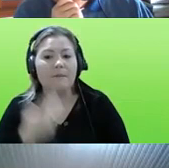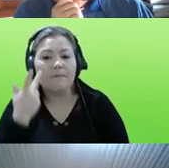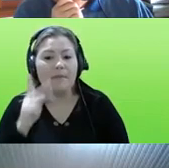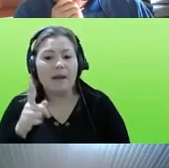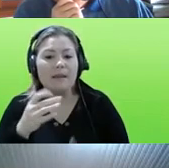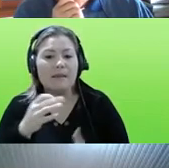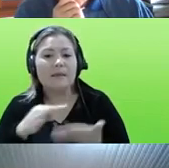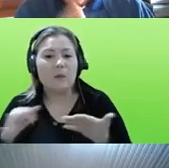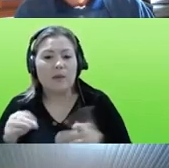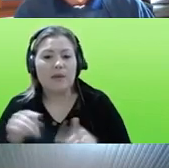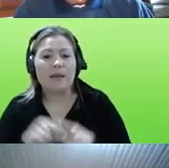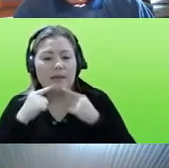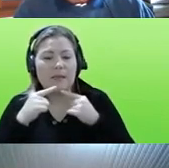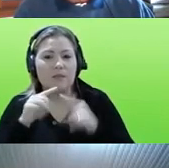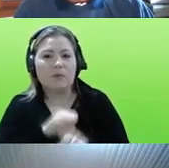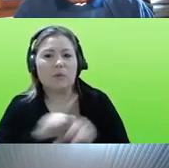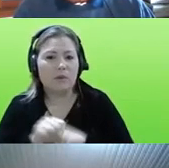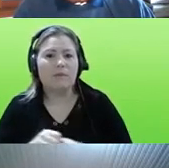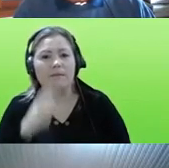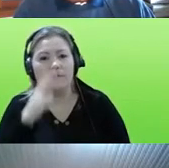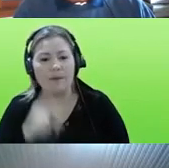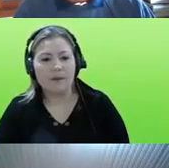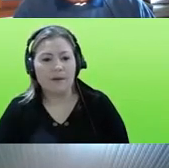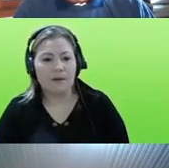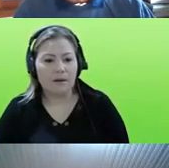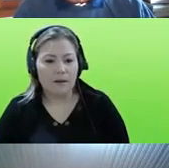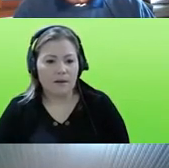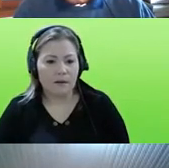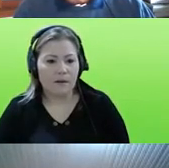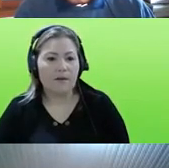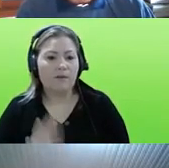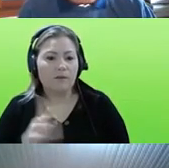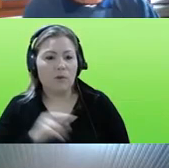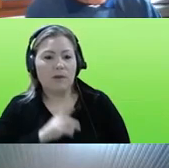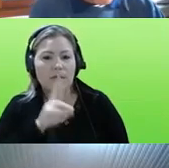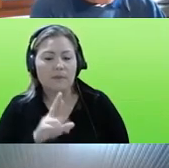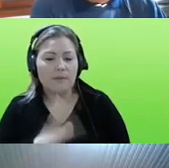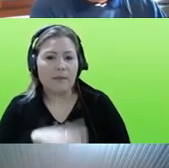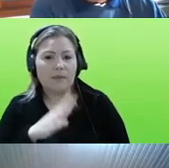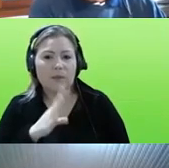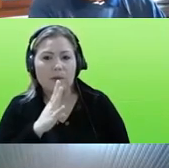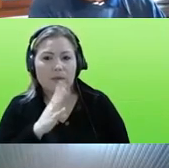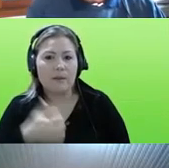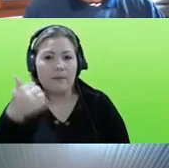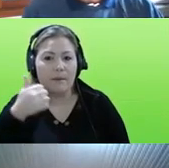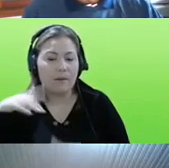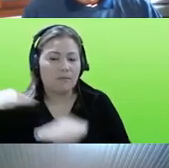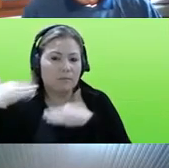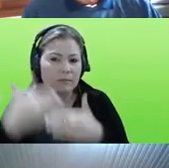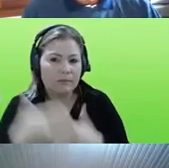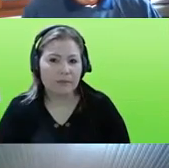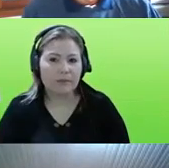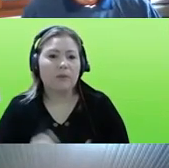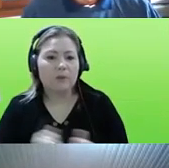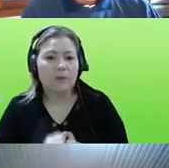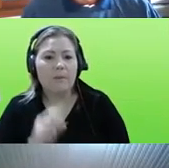crítica da sociedade. Então, Adorno e Horkheimer são os representantes mais conhecidos da primeira geração, juntamente com Marcuse,